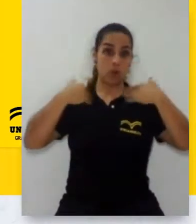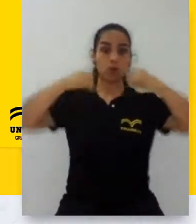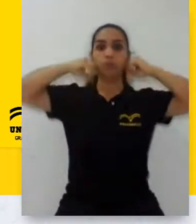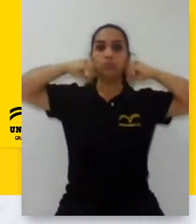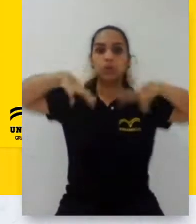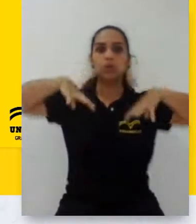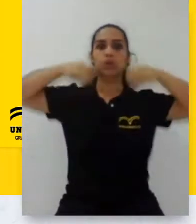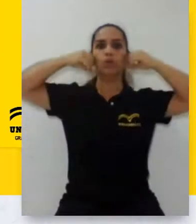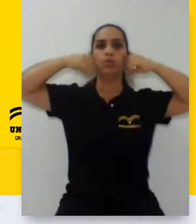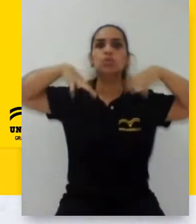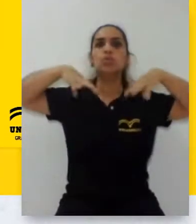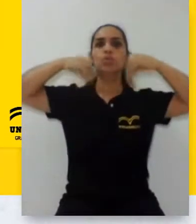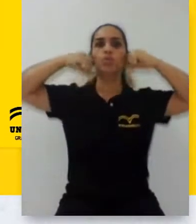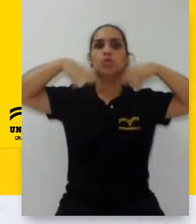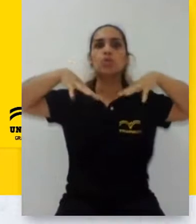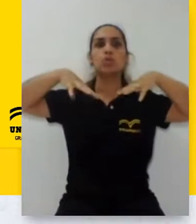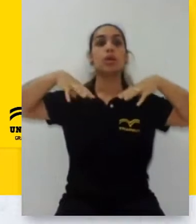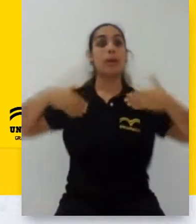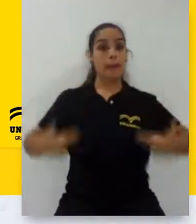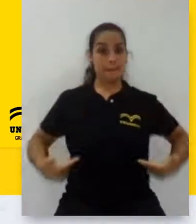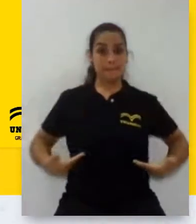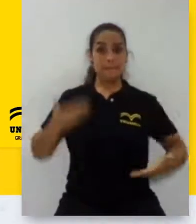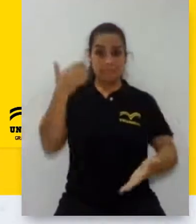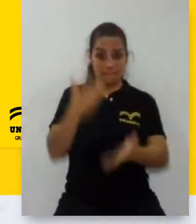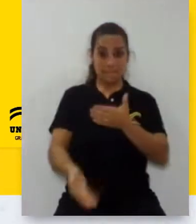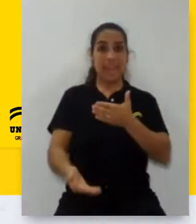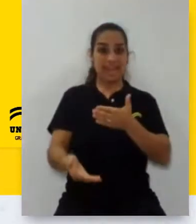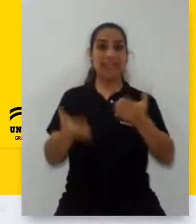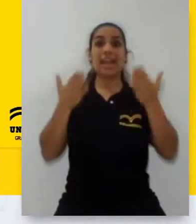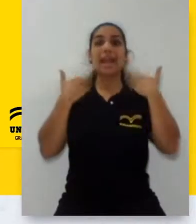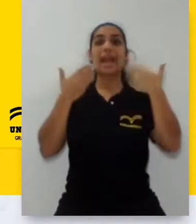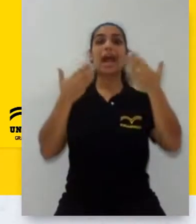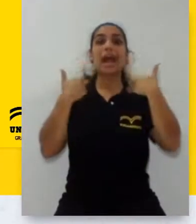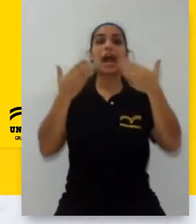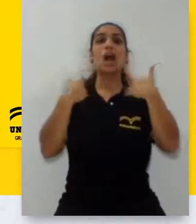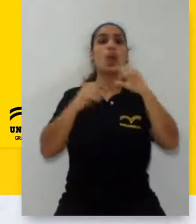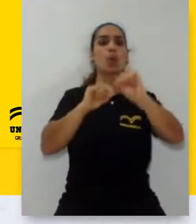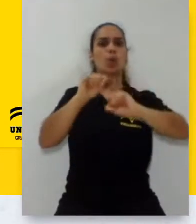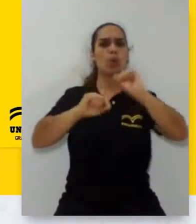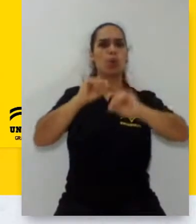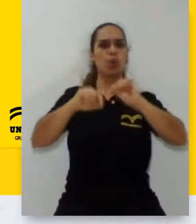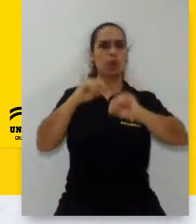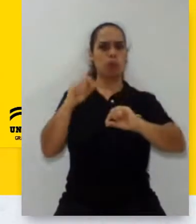na verdade, essa perda de calor não é uma perda eficiente de energia. O teu